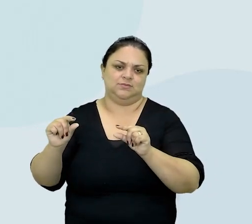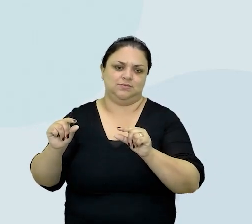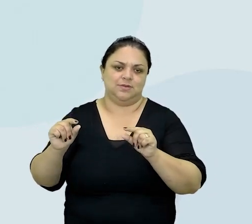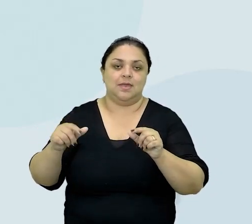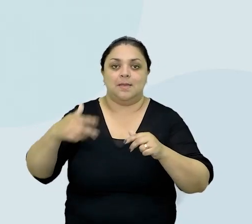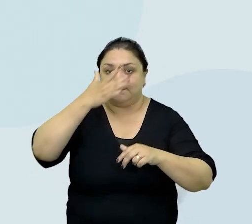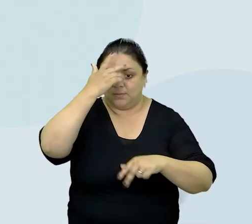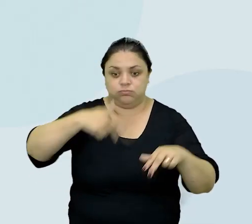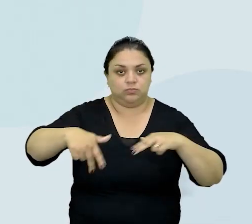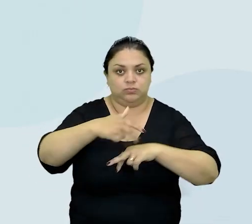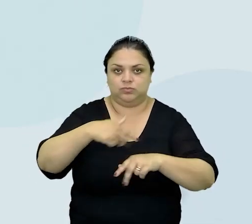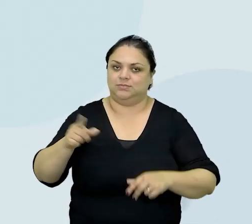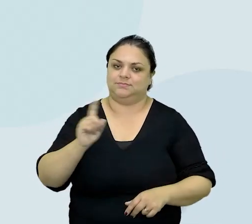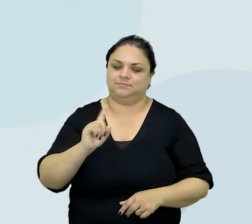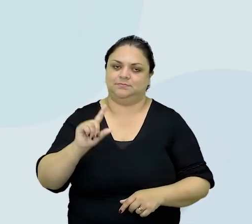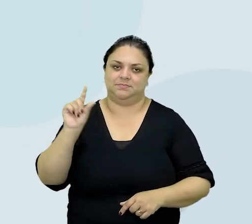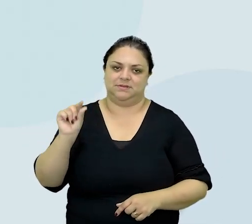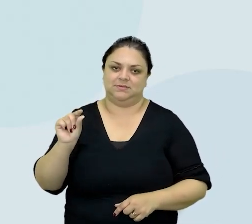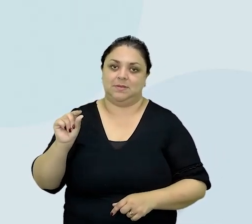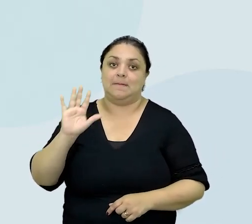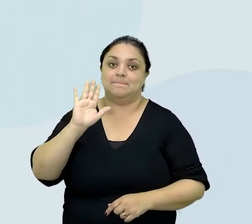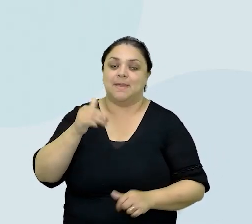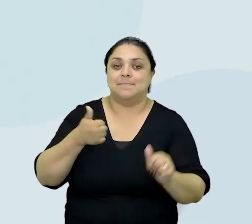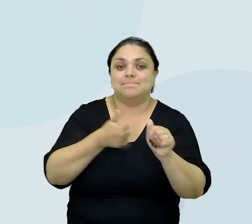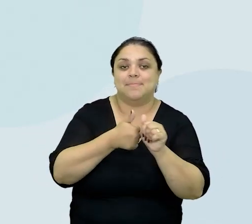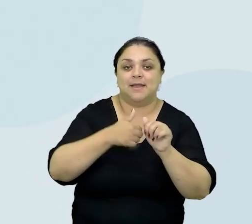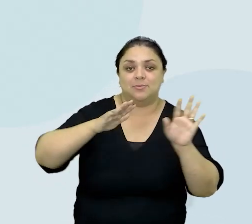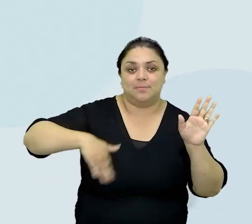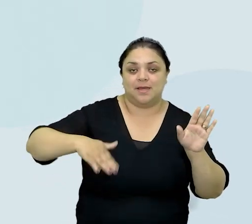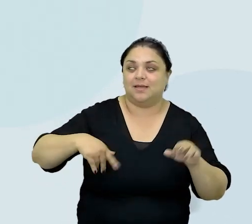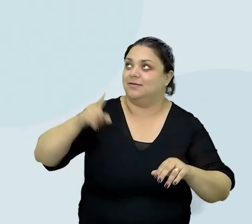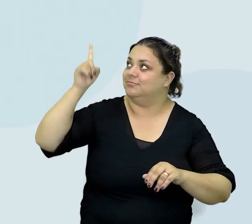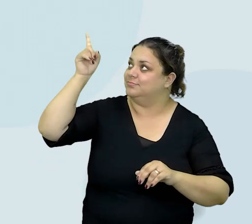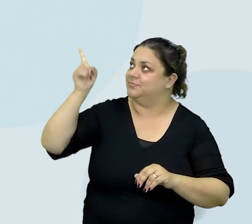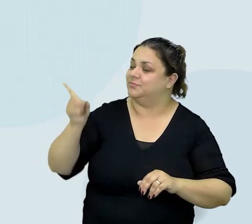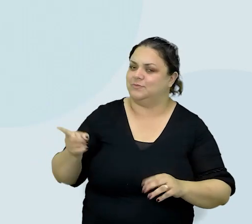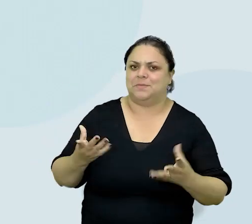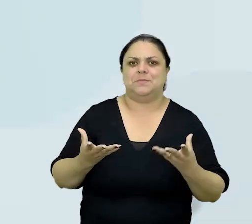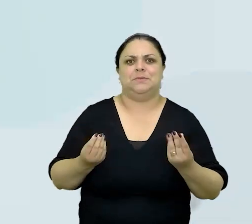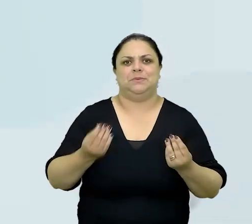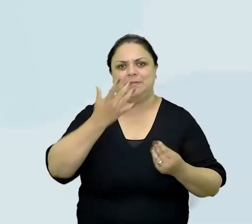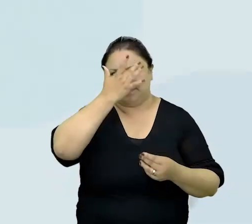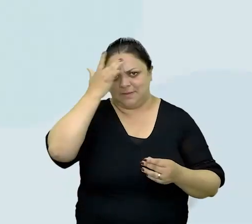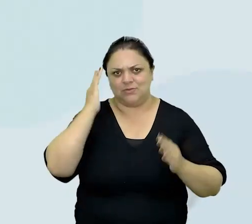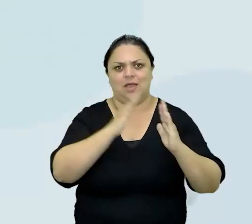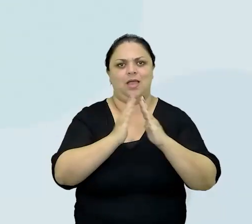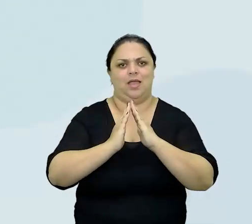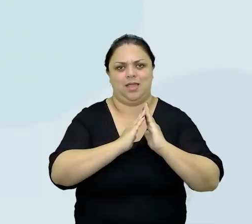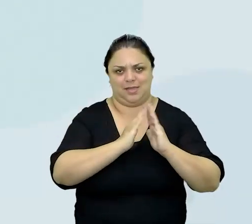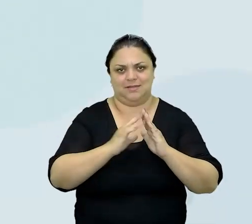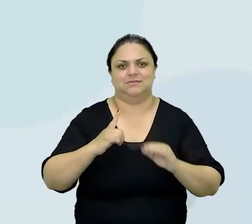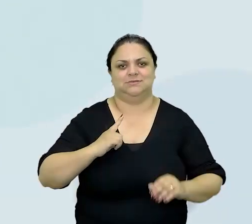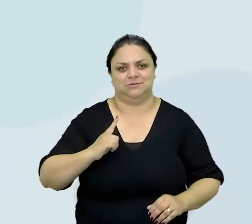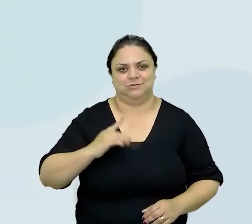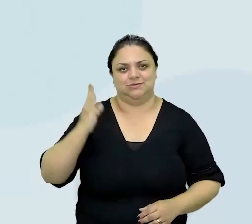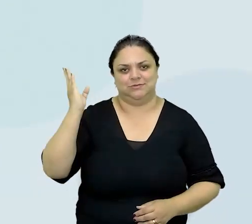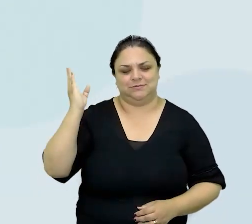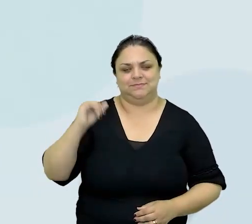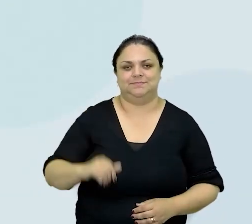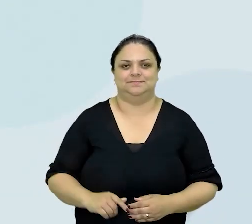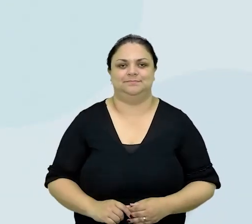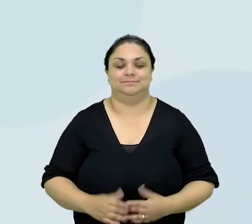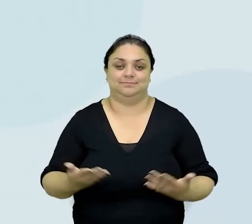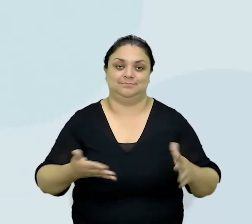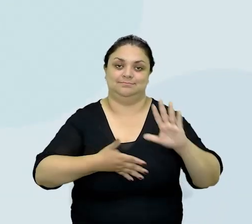povoada, tudo bem? E nas regiões costeiras nós temos mais pessoas habitando essas regiões. Então, aqui nós temos um mapa